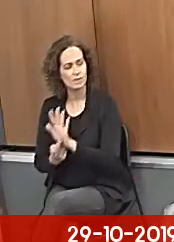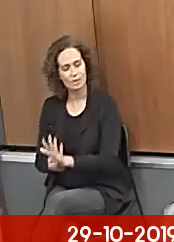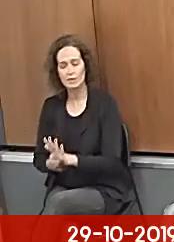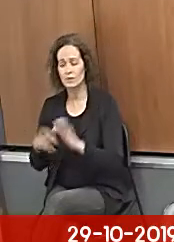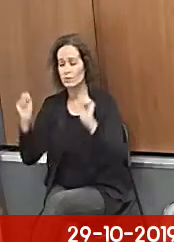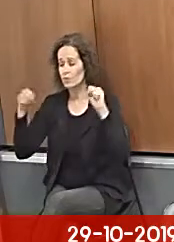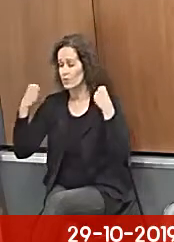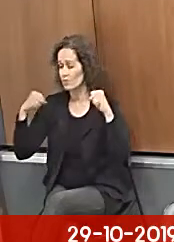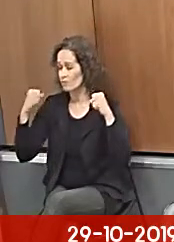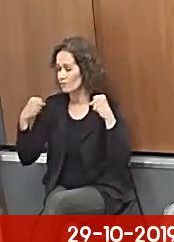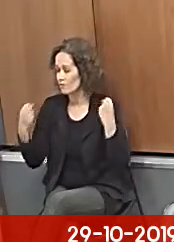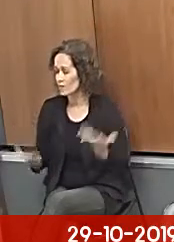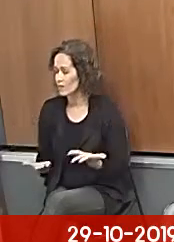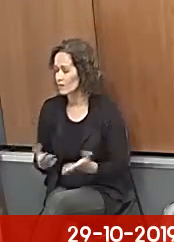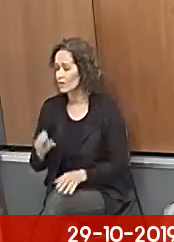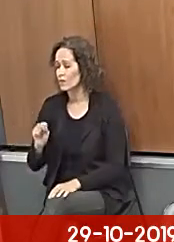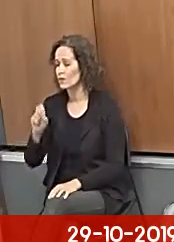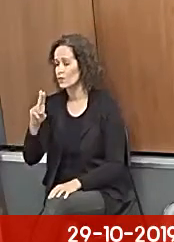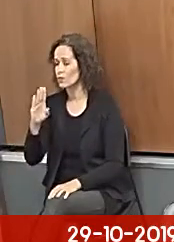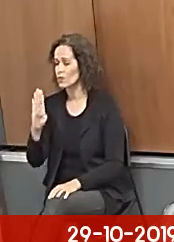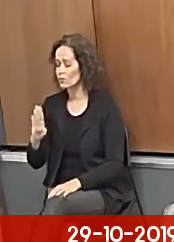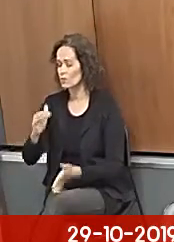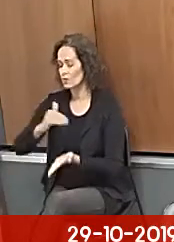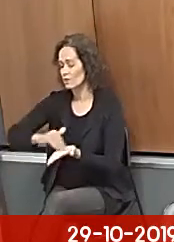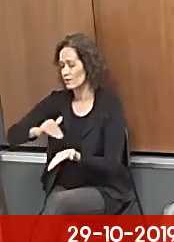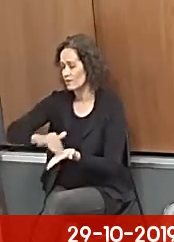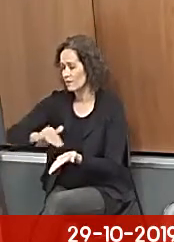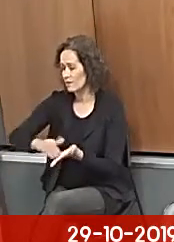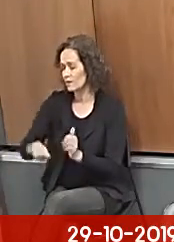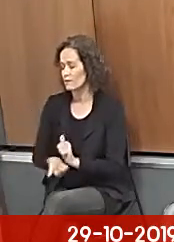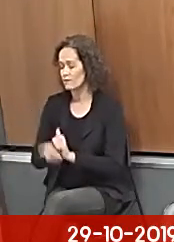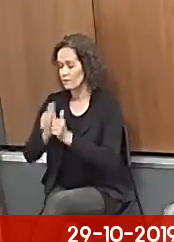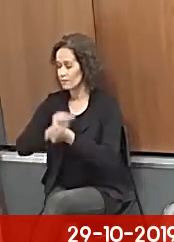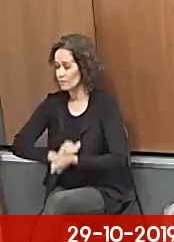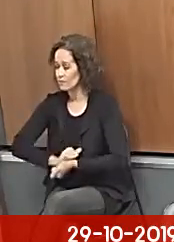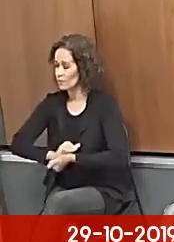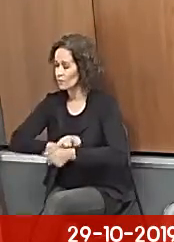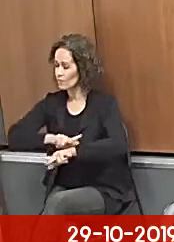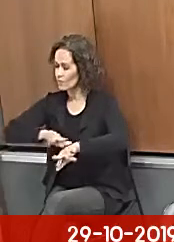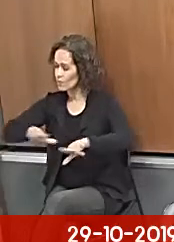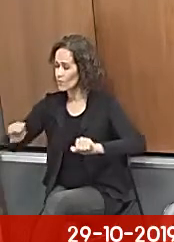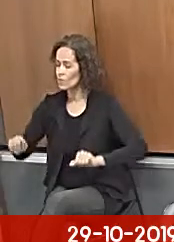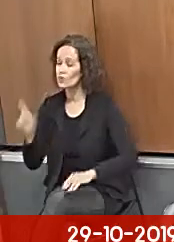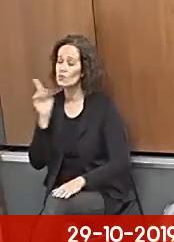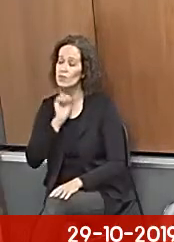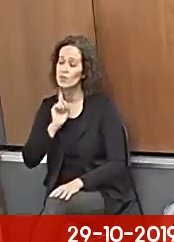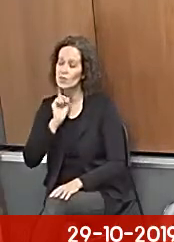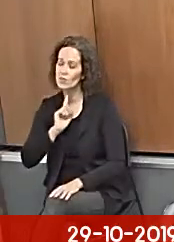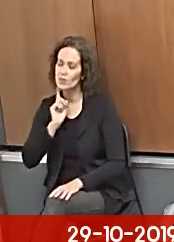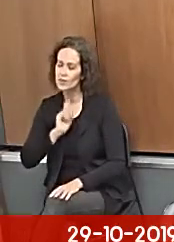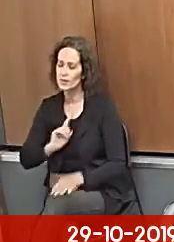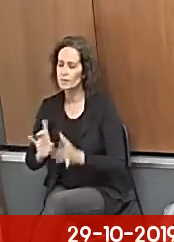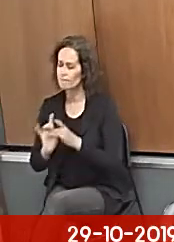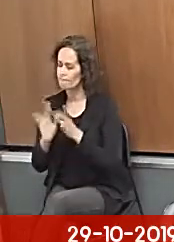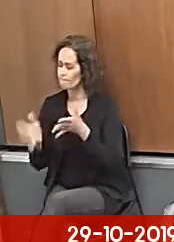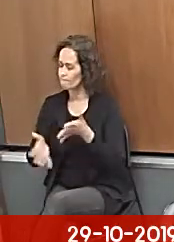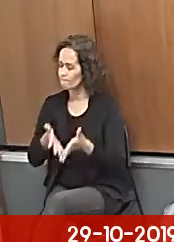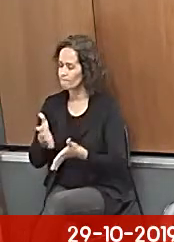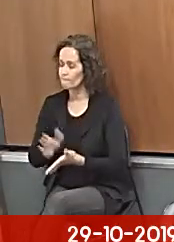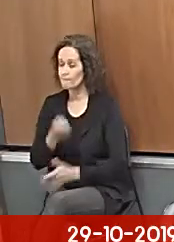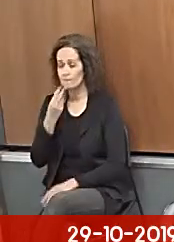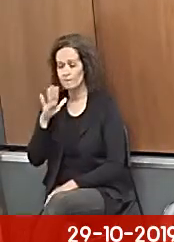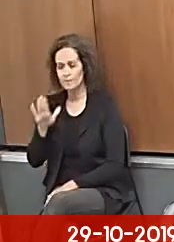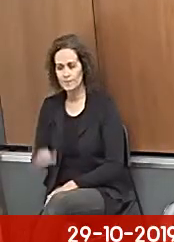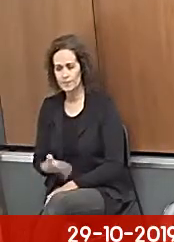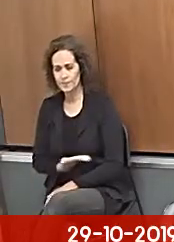Francisco Filho, subsecretário da Secretaria de Esporte do Estado de Minas Gerais. Com a palavra. Boa tarde a